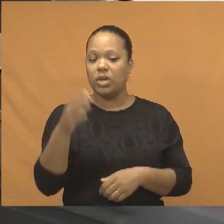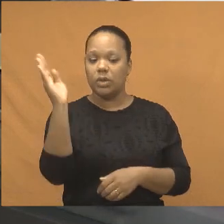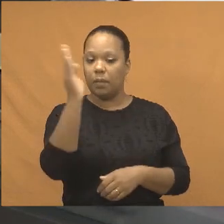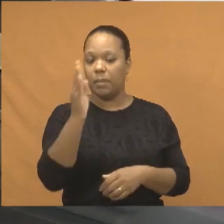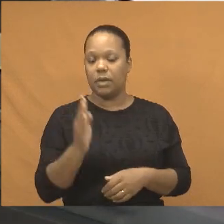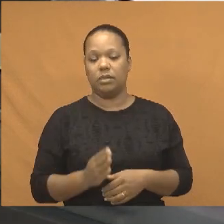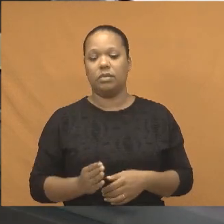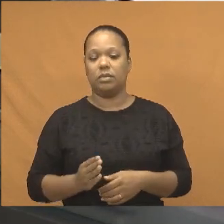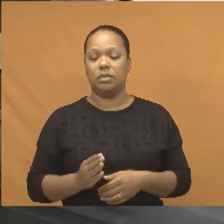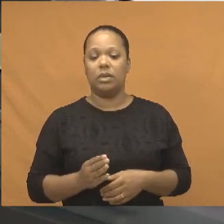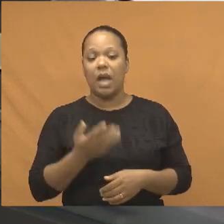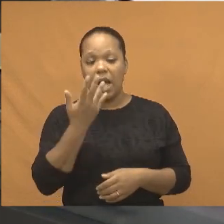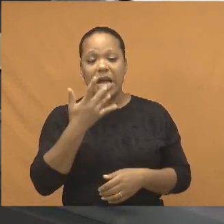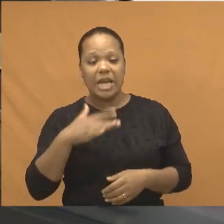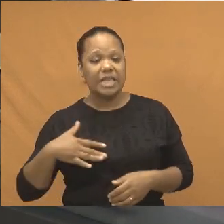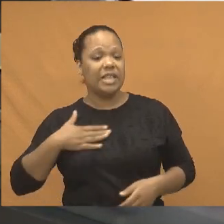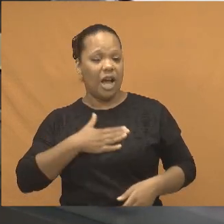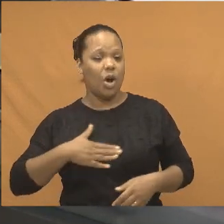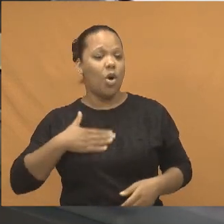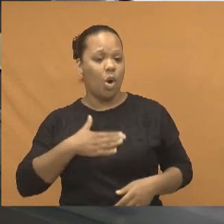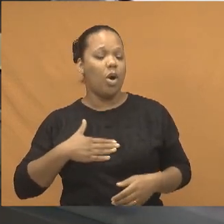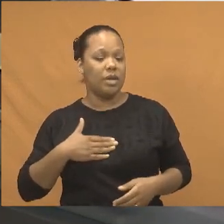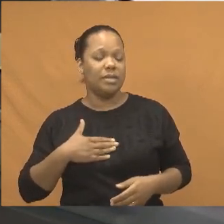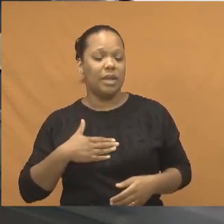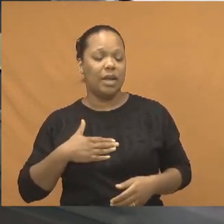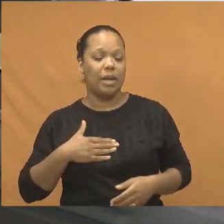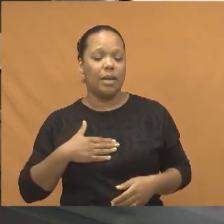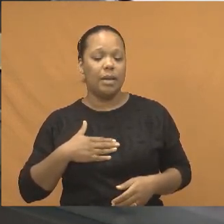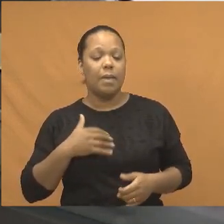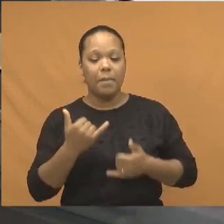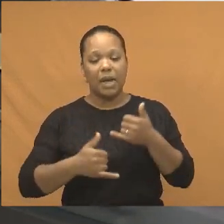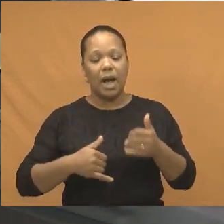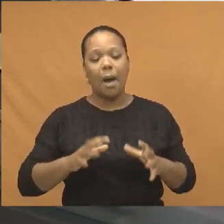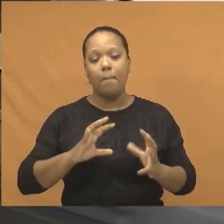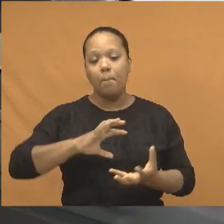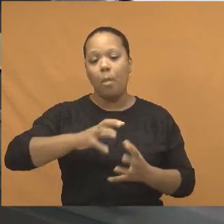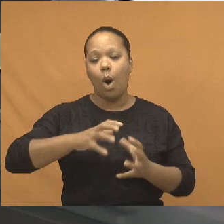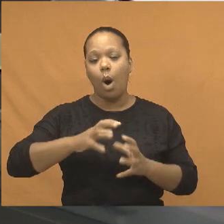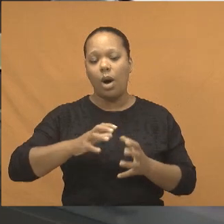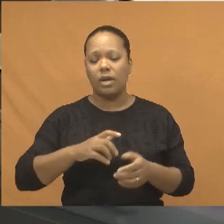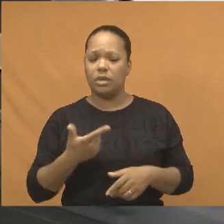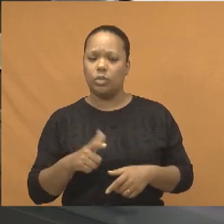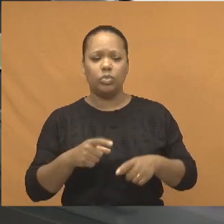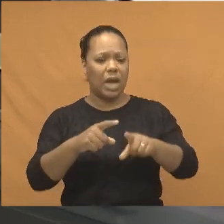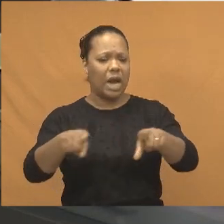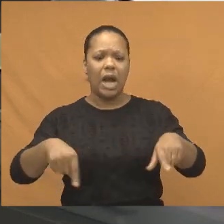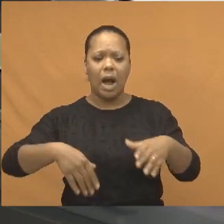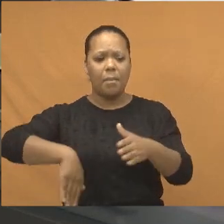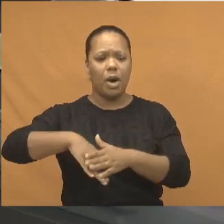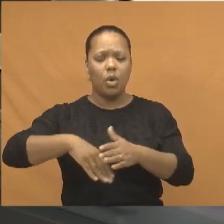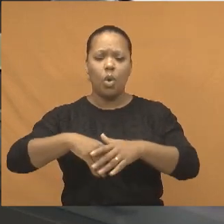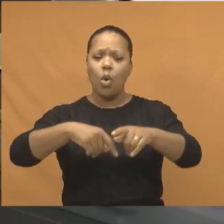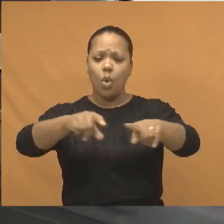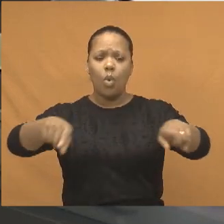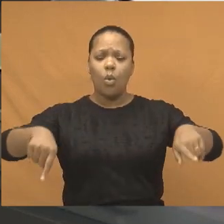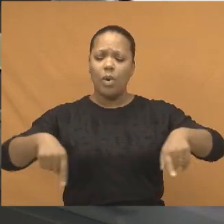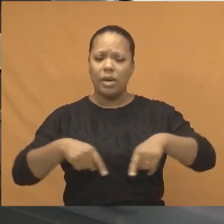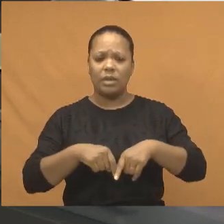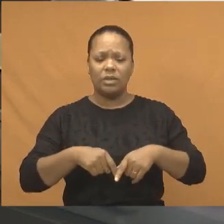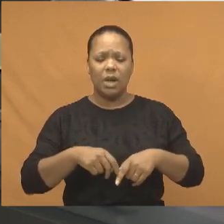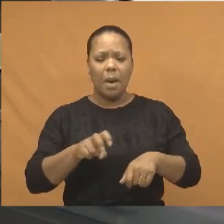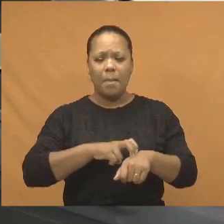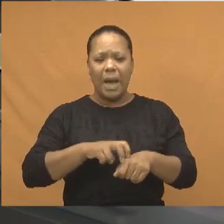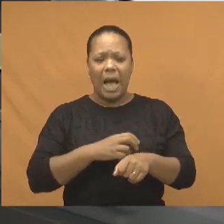Brasil? O que a criança gosta de correr atrás? De uma bola. Agora Jacareí não tem campo, os campinhos que tem, está